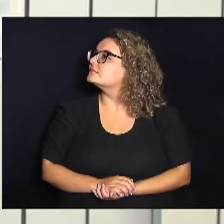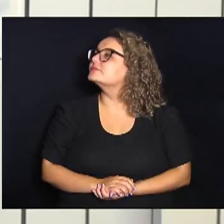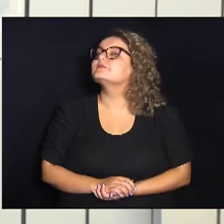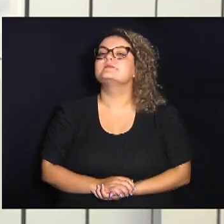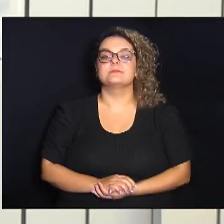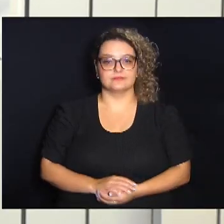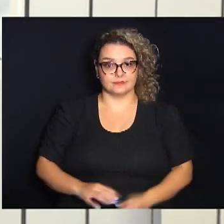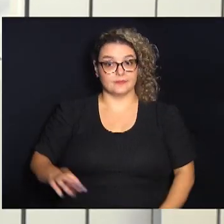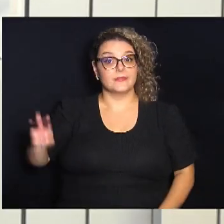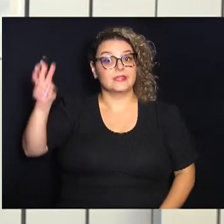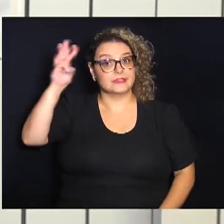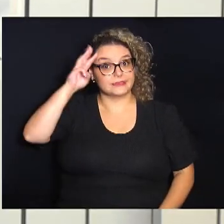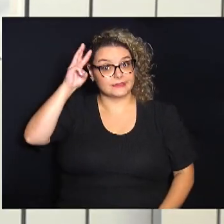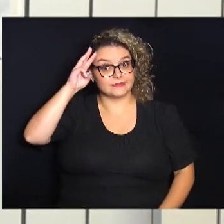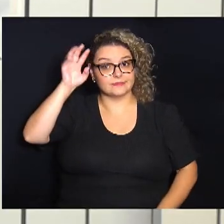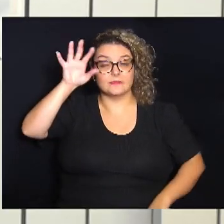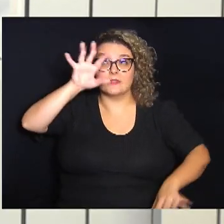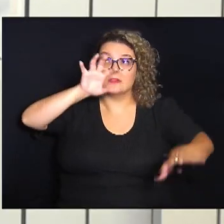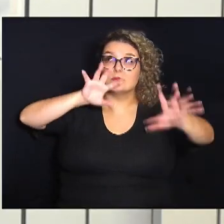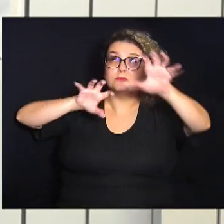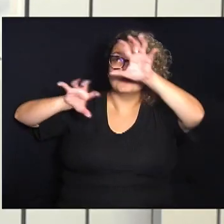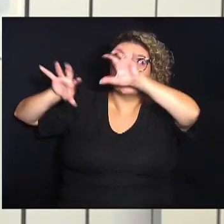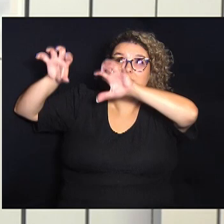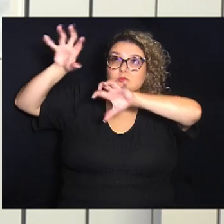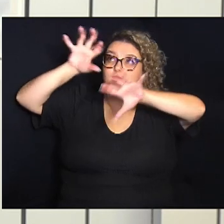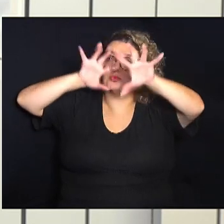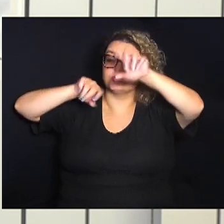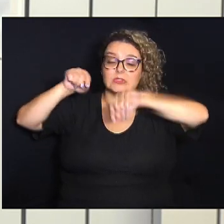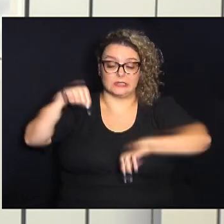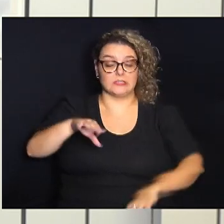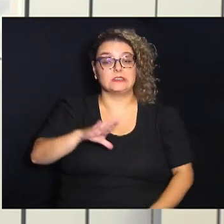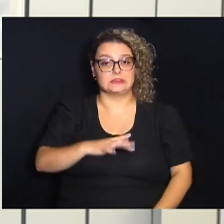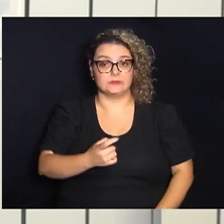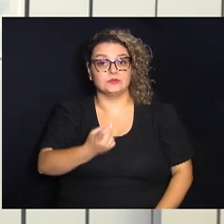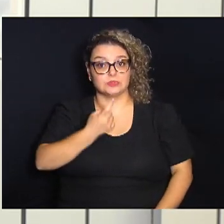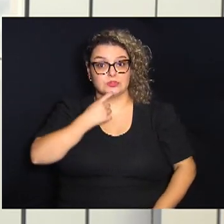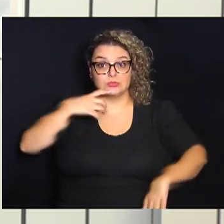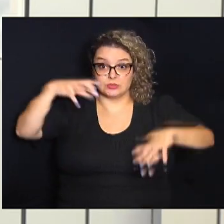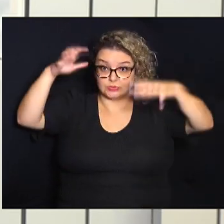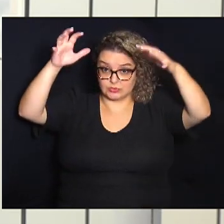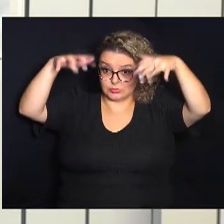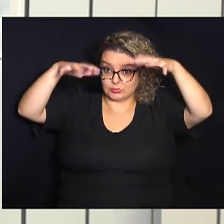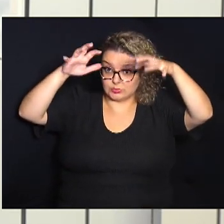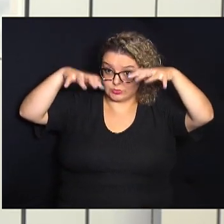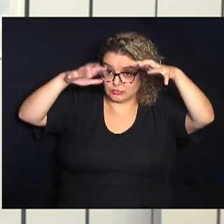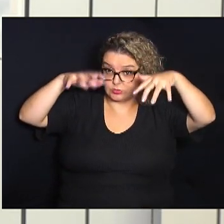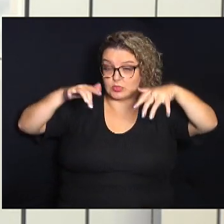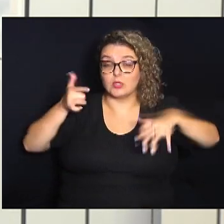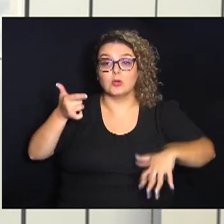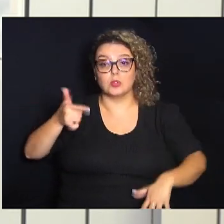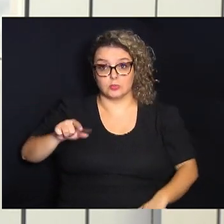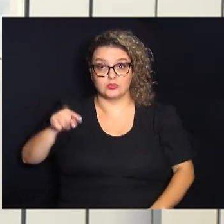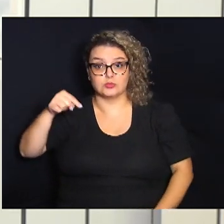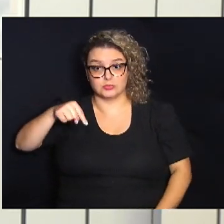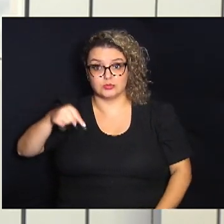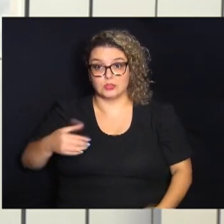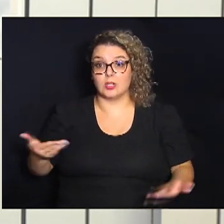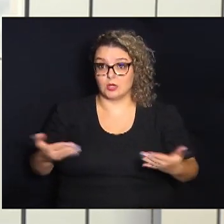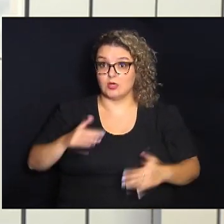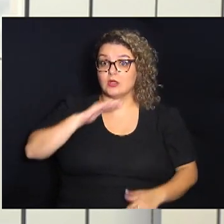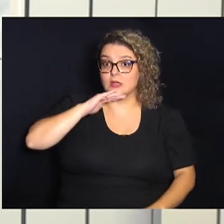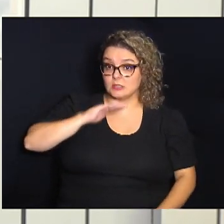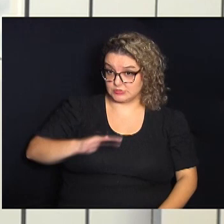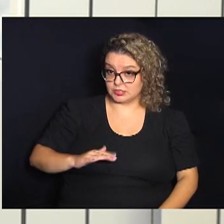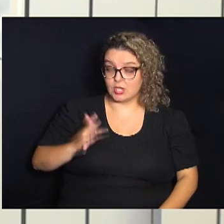Terça-feira de tempo encoberto aqui em Campinas e a chuva deve se fazer presente agora à tarde.